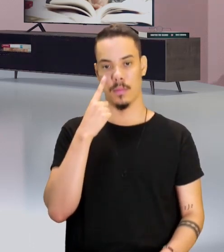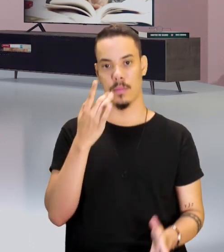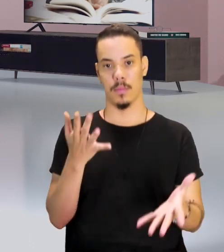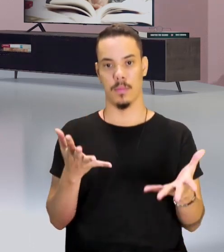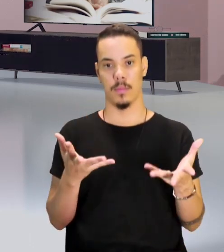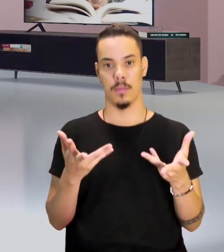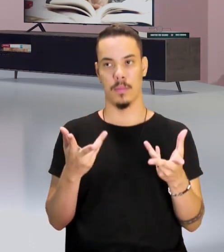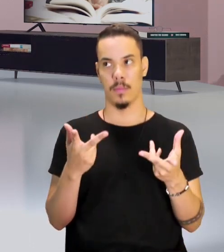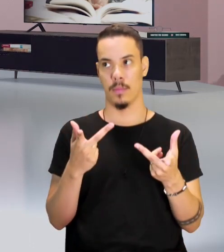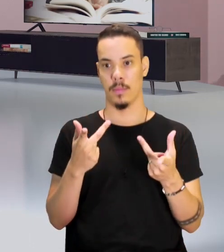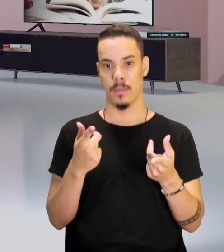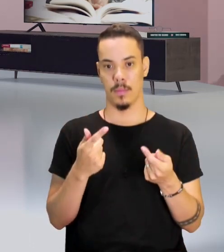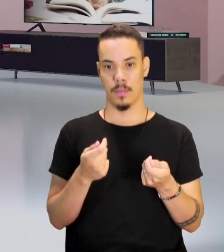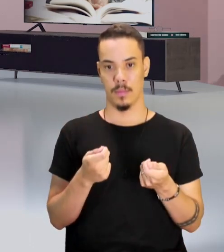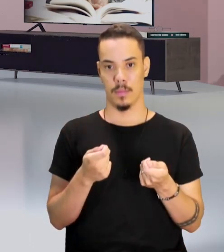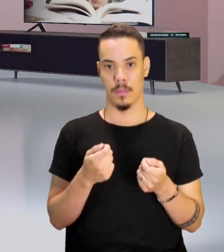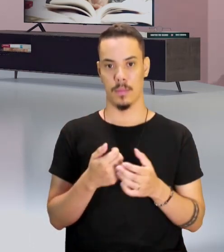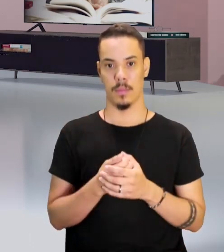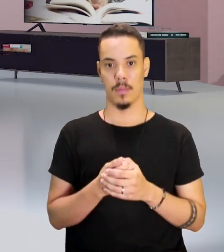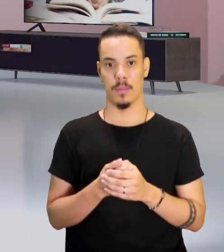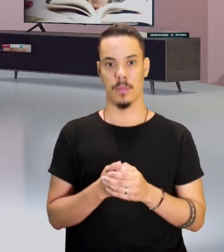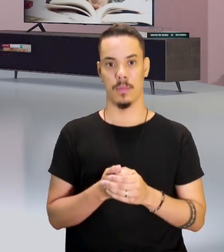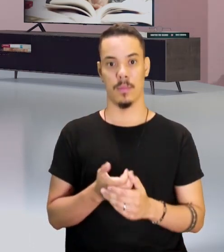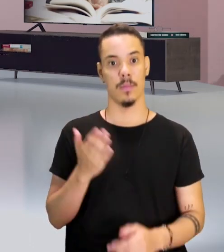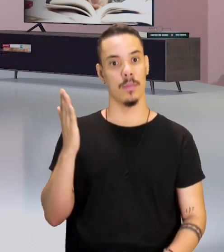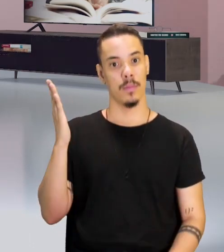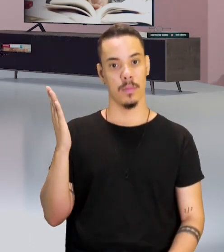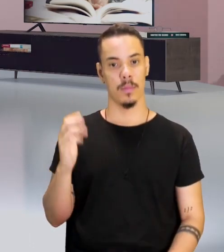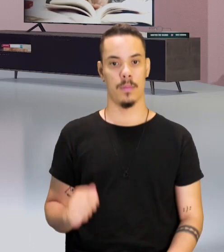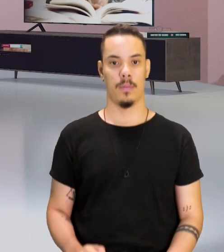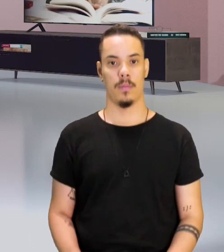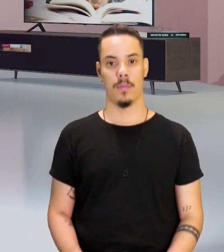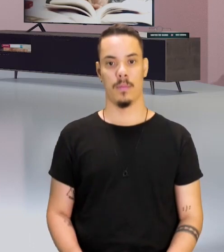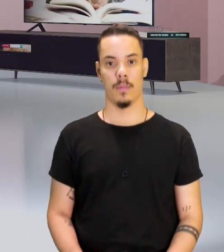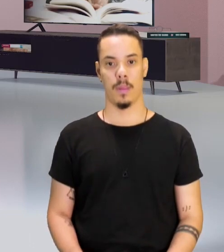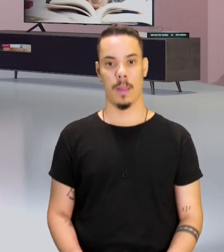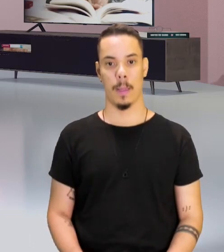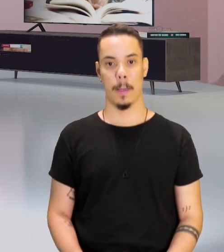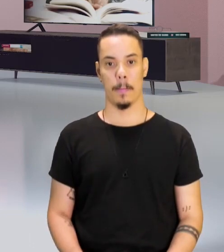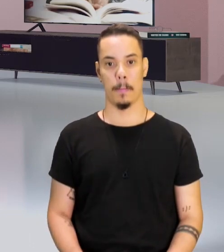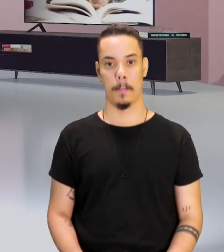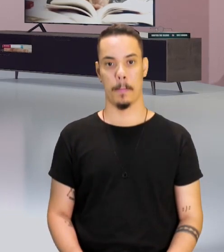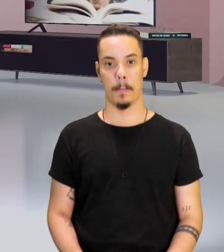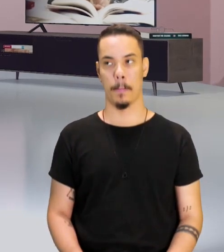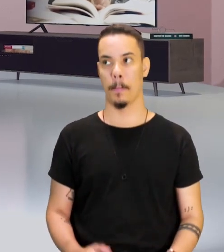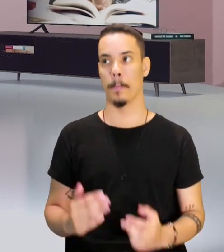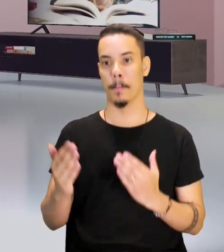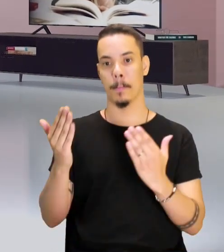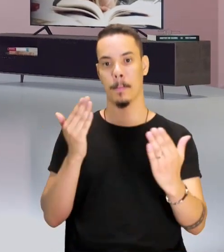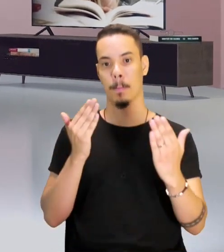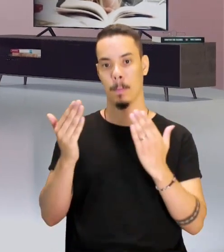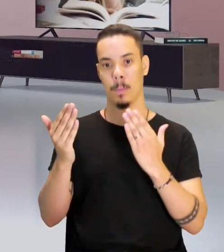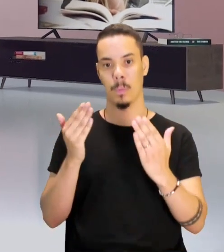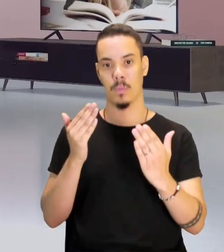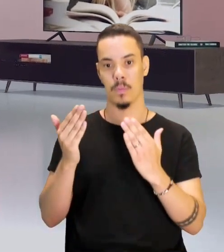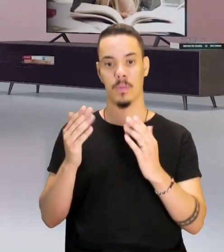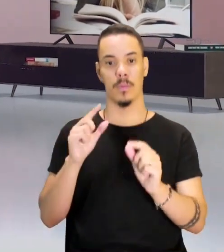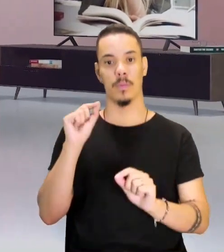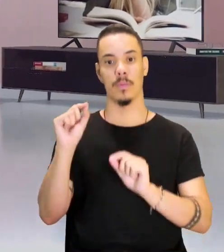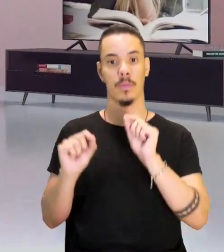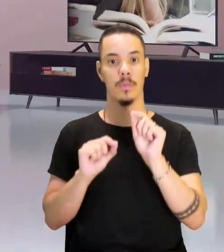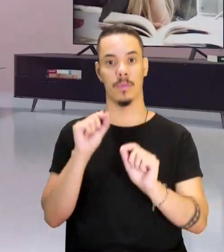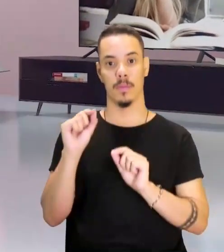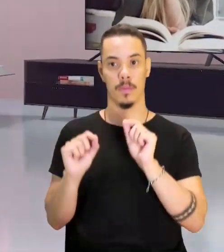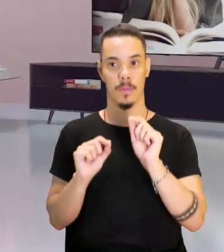da aula diretamente. Nós temos aqui o seguinte, comigo, aqui na tela, comparar o que nós